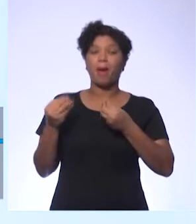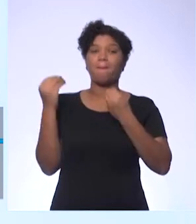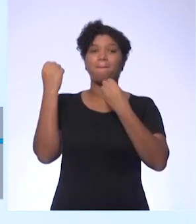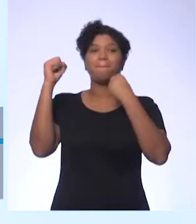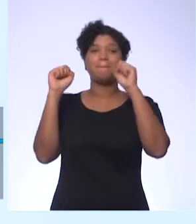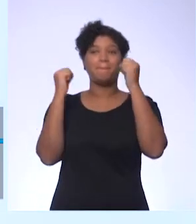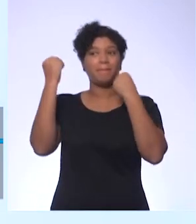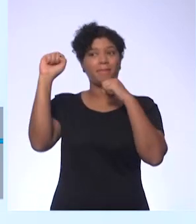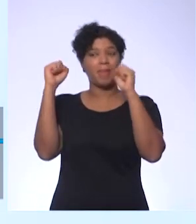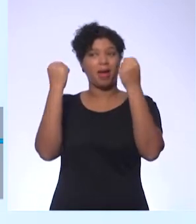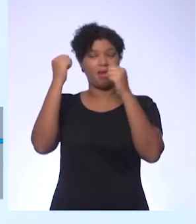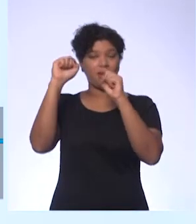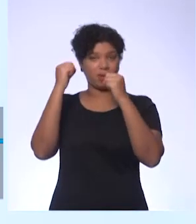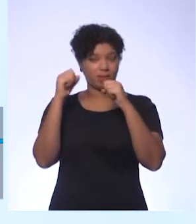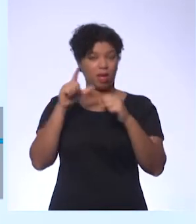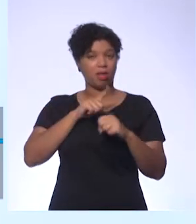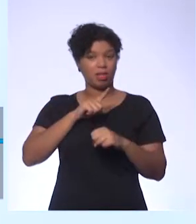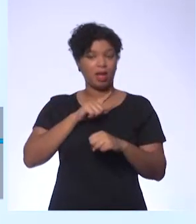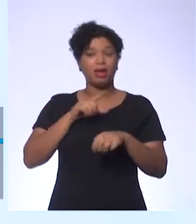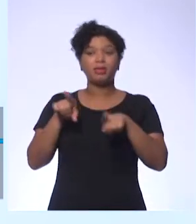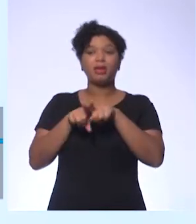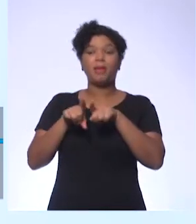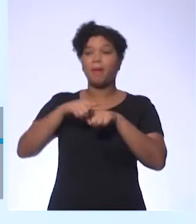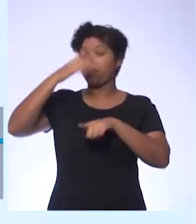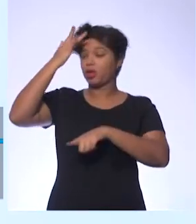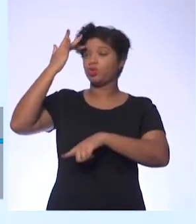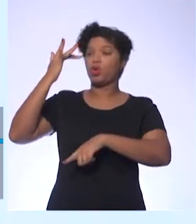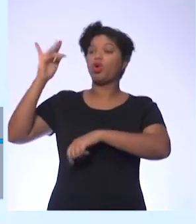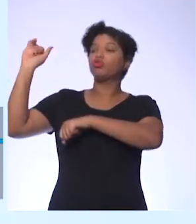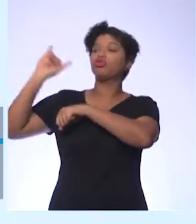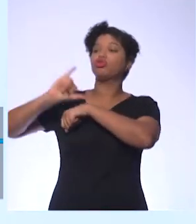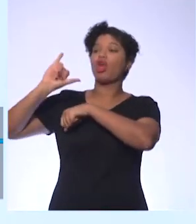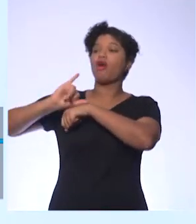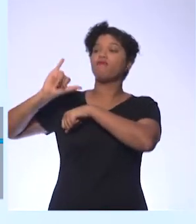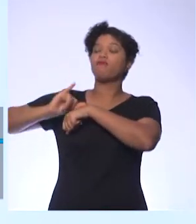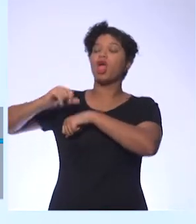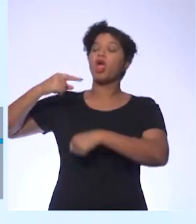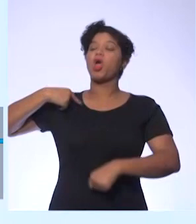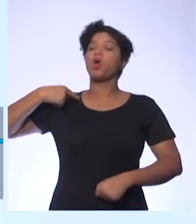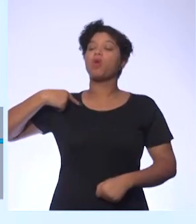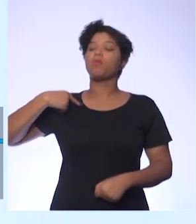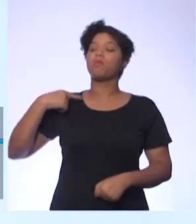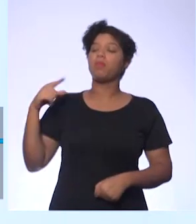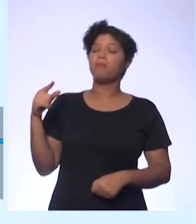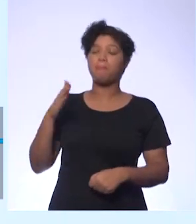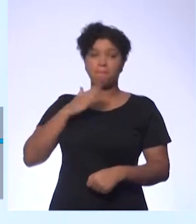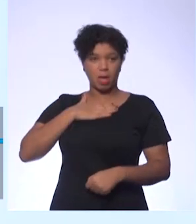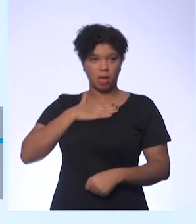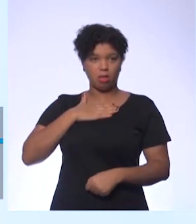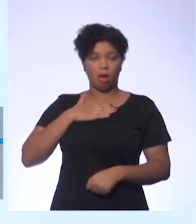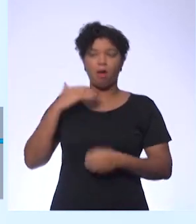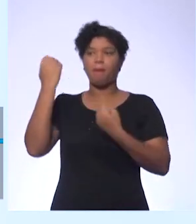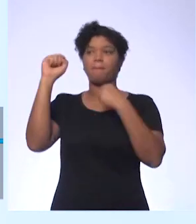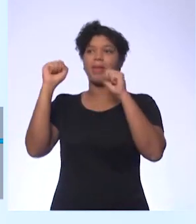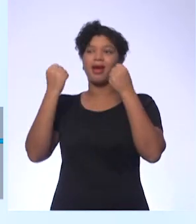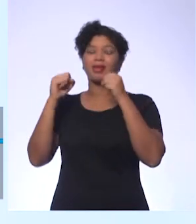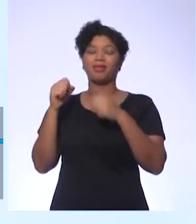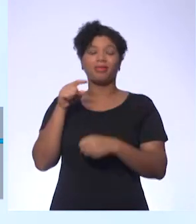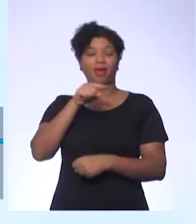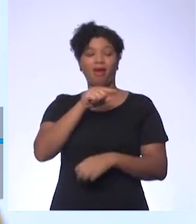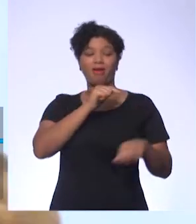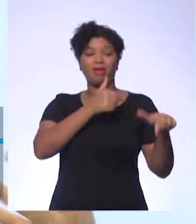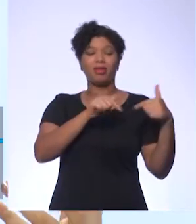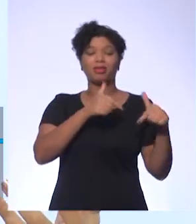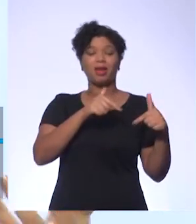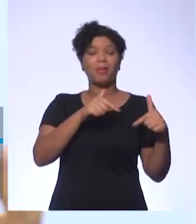e um proprietário desta máquina. A partir da manufatura, o trabalhador ele não detém mais os meios de produção.